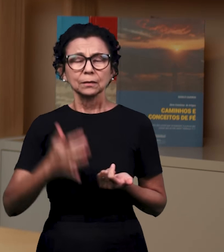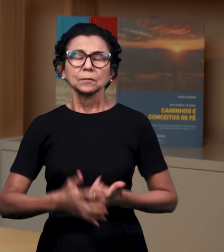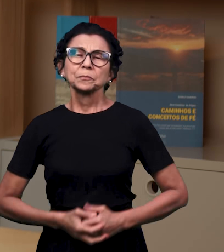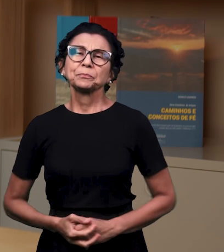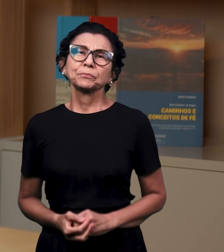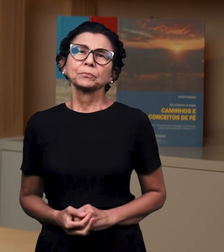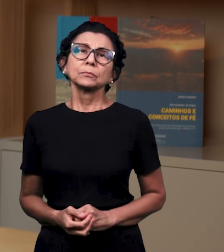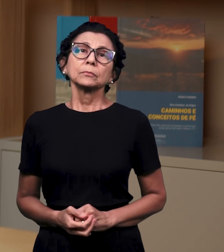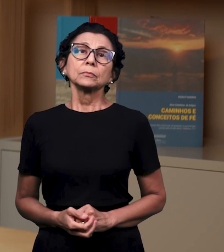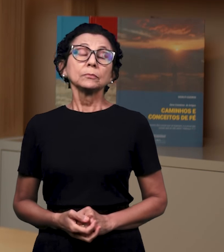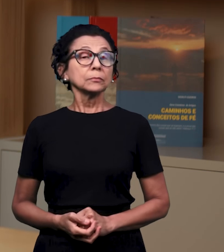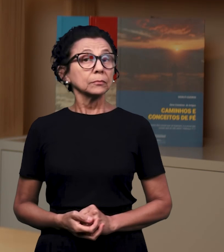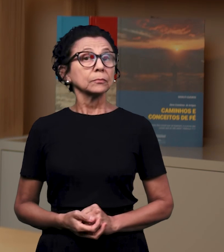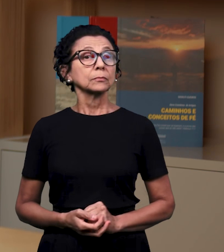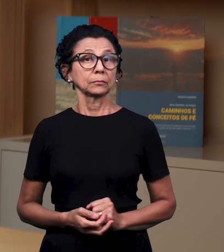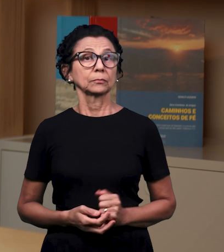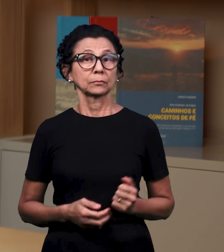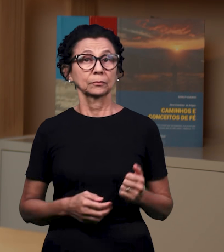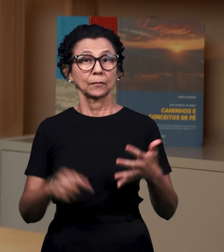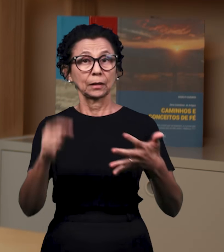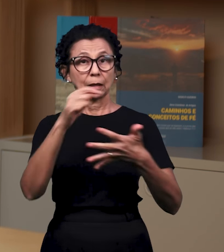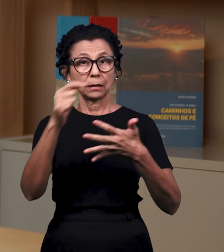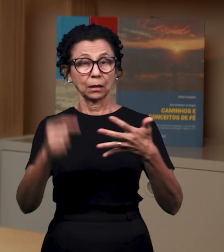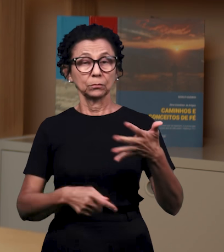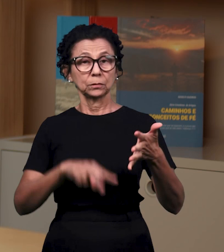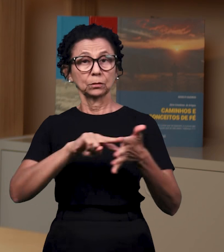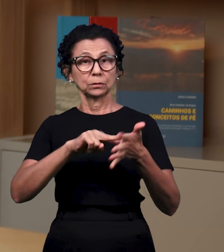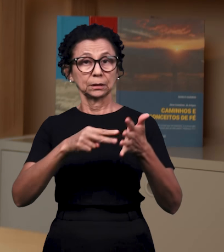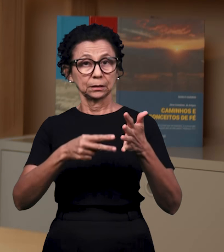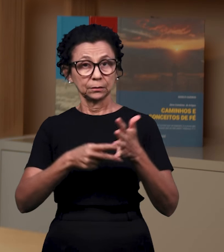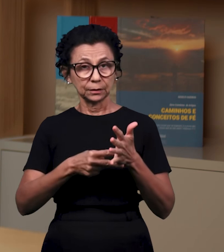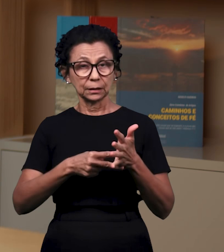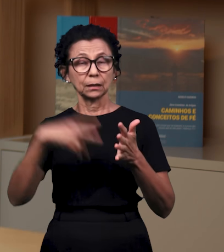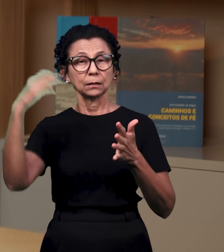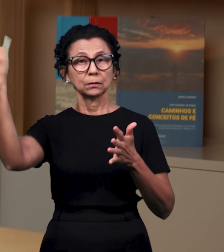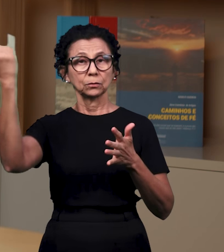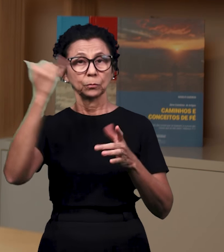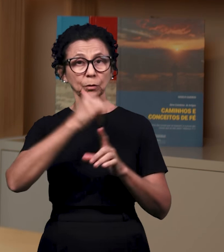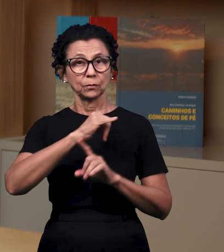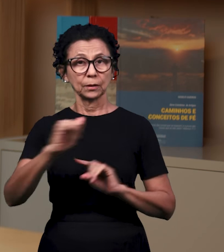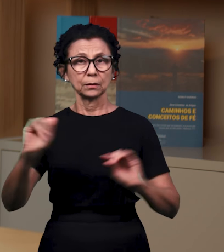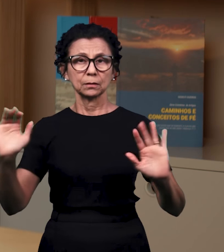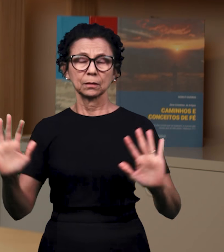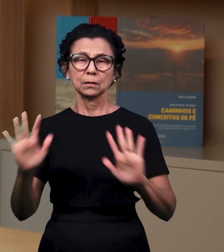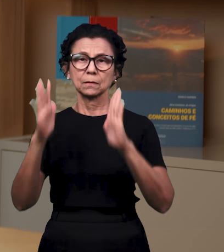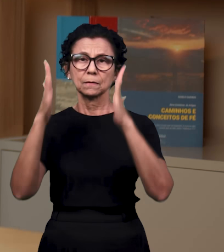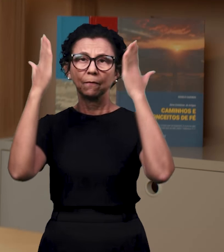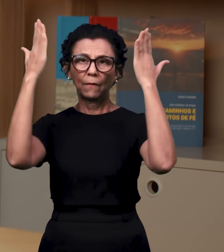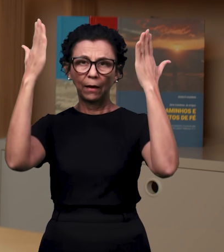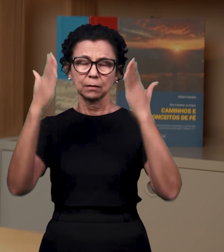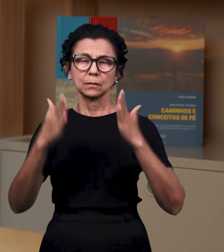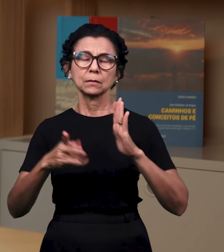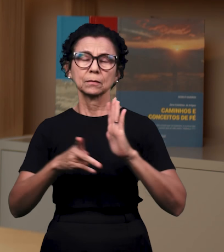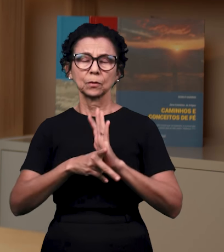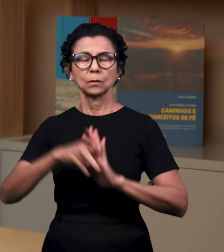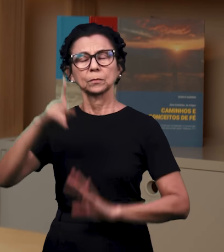os significados proféticos destas festas, dessas solenidades que o